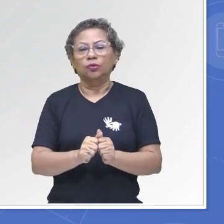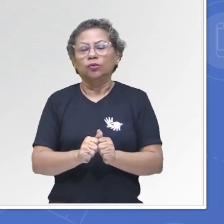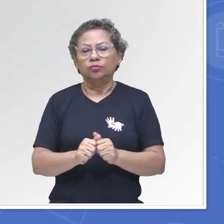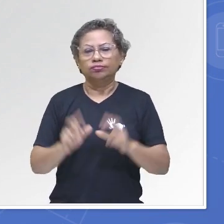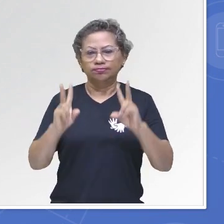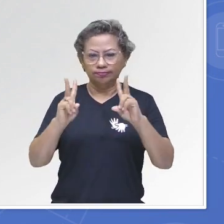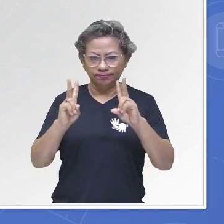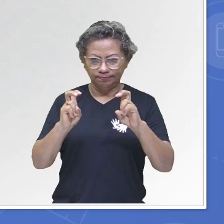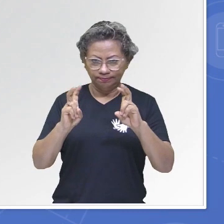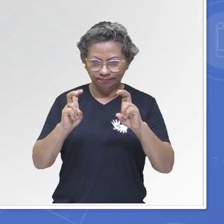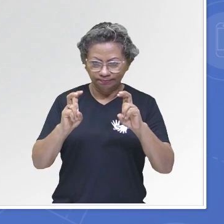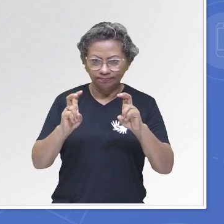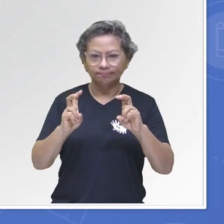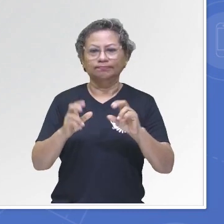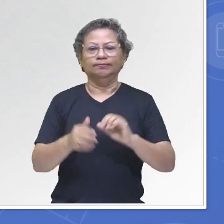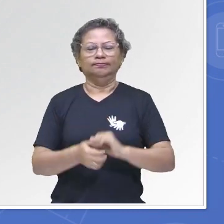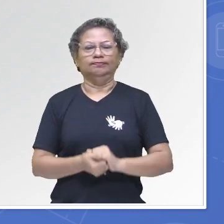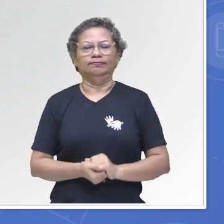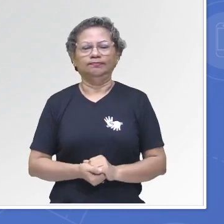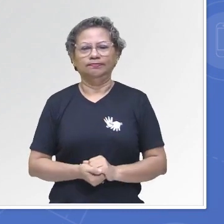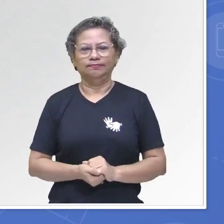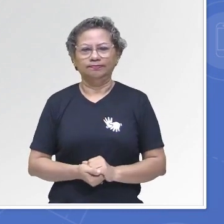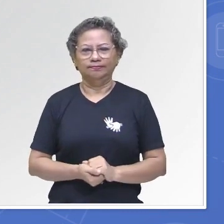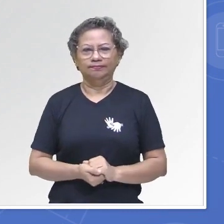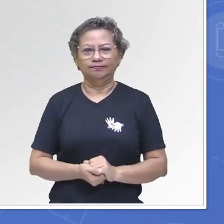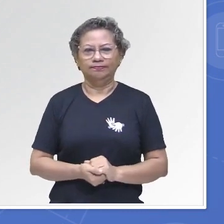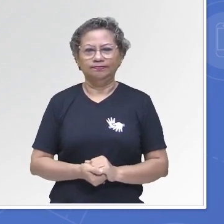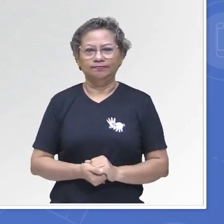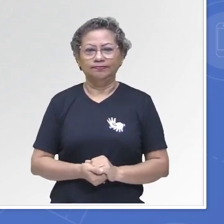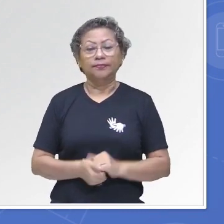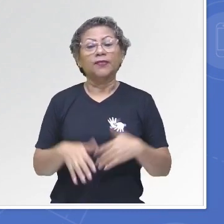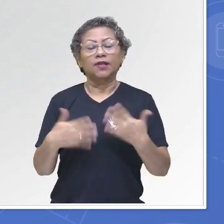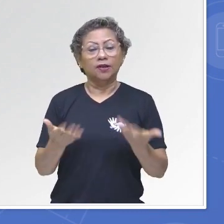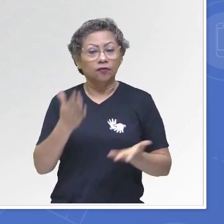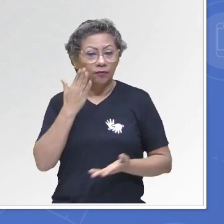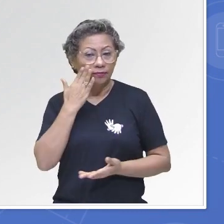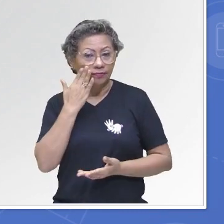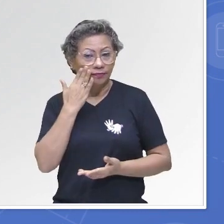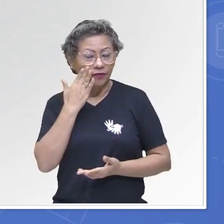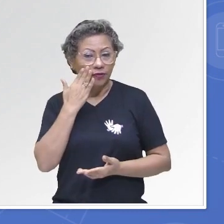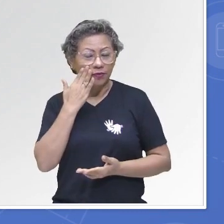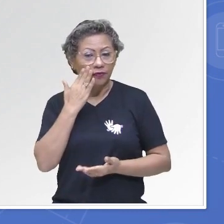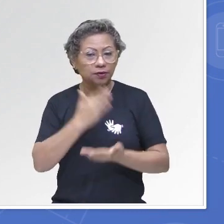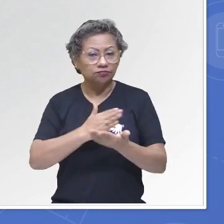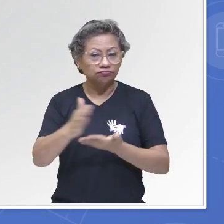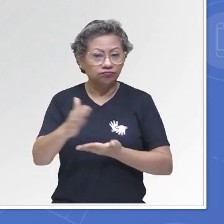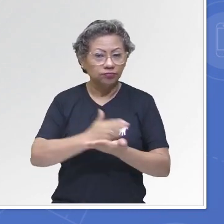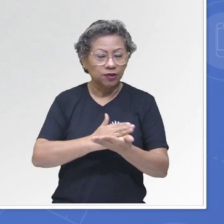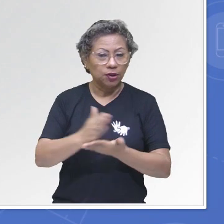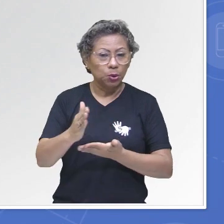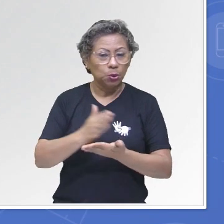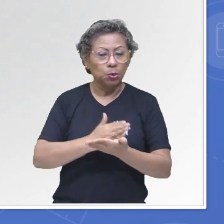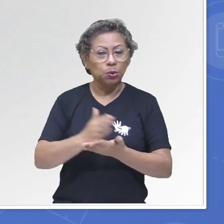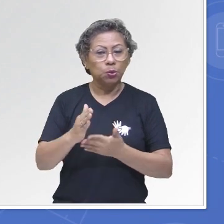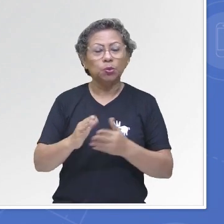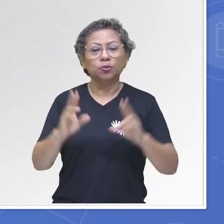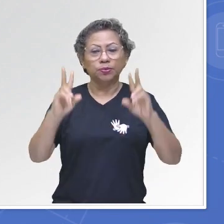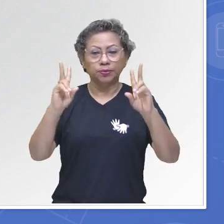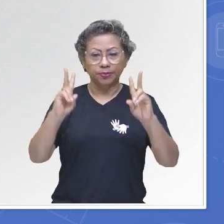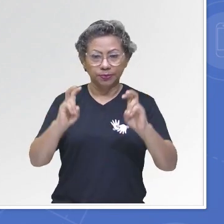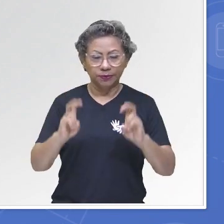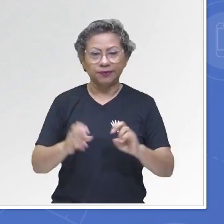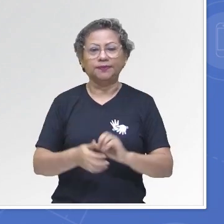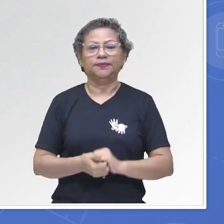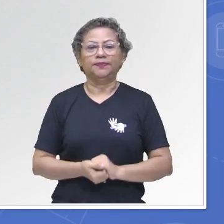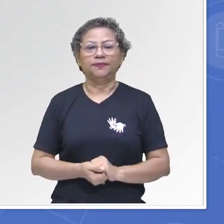uma determinada situação que esteja ocorrendo, tá bom? Vamos ver então alguns elementos, começando aí pelos primordiais, né?